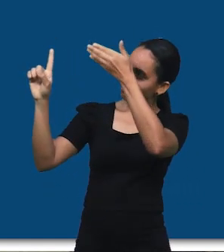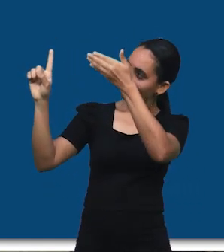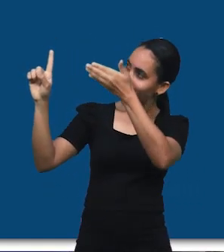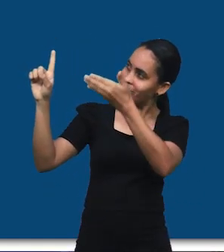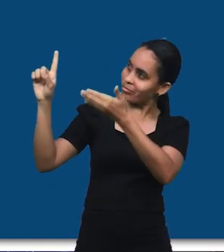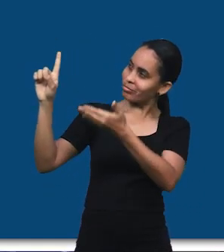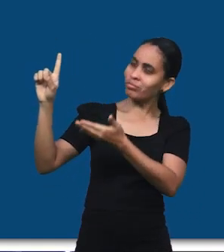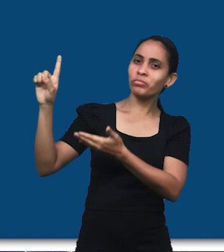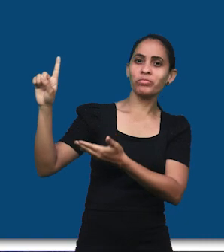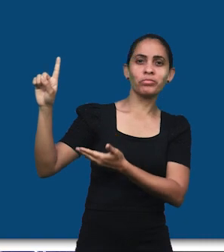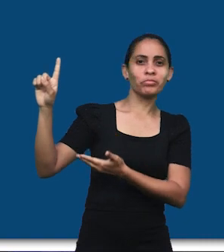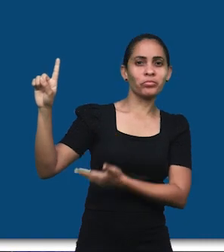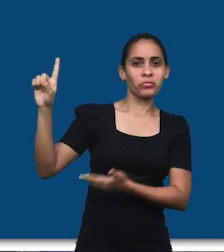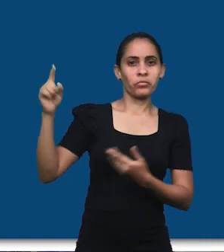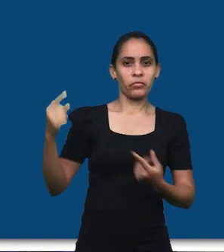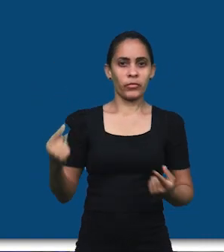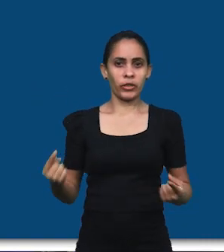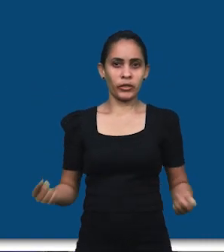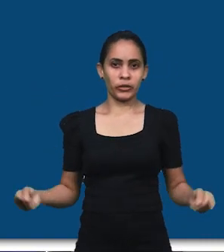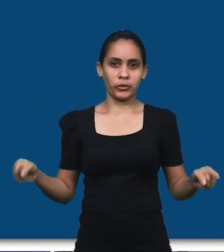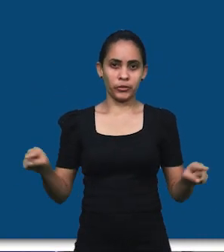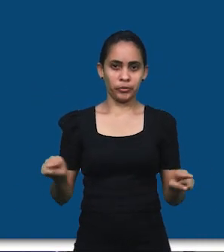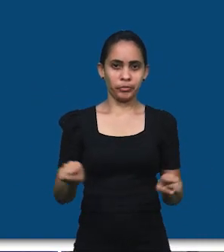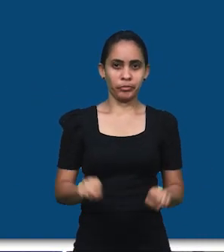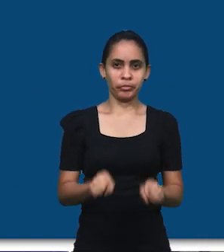és nosso